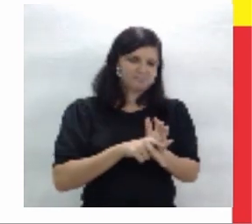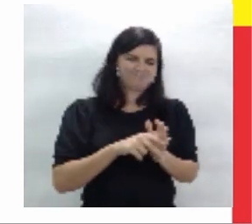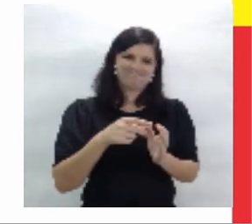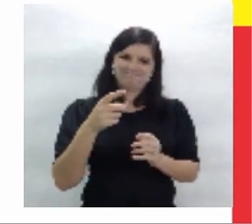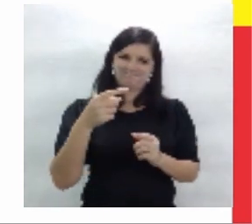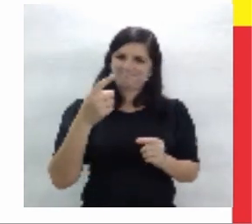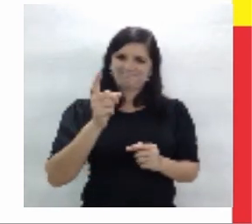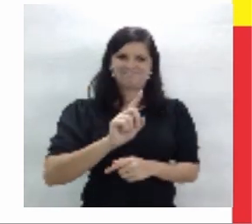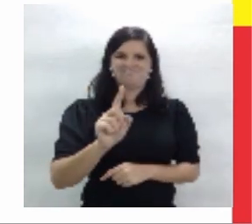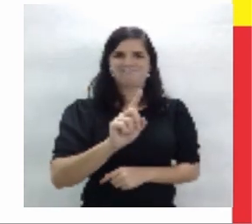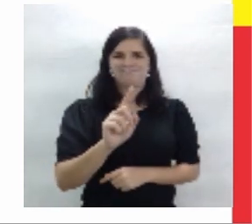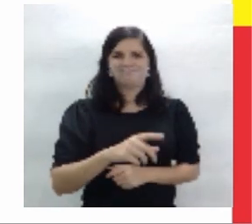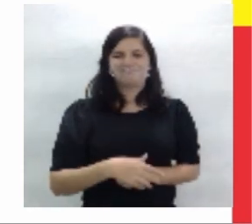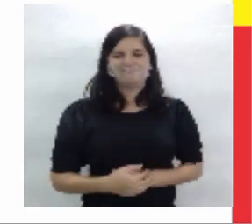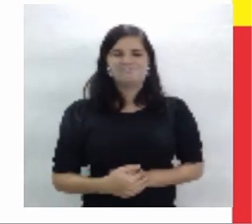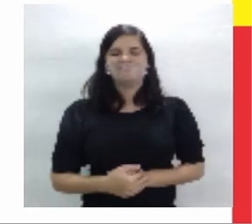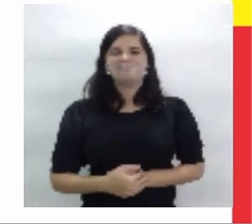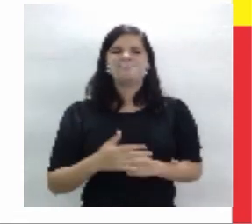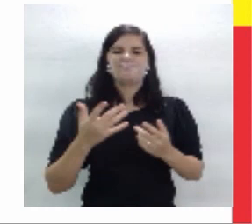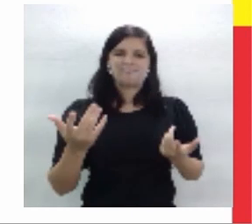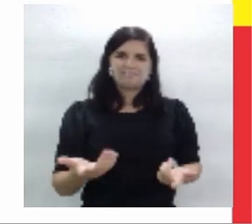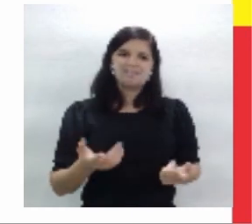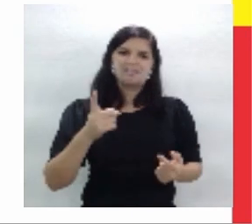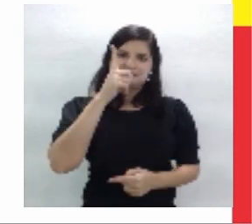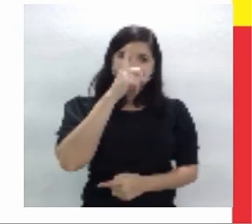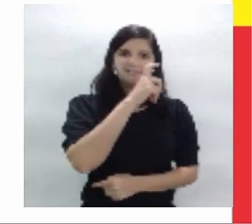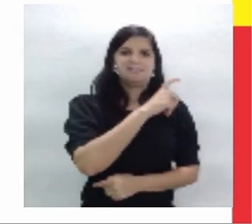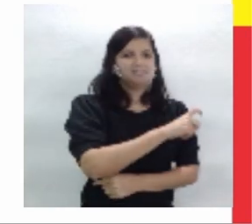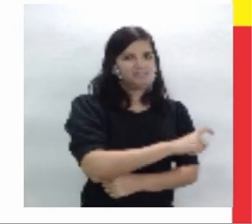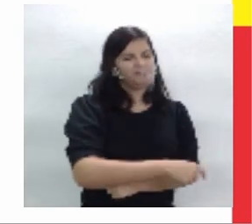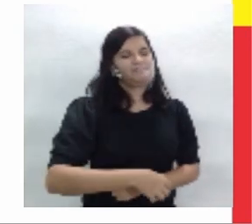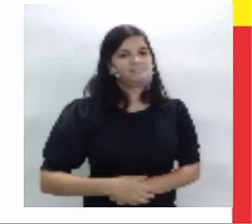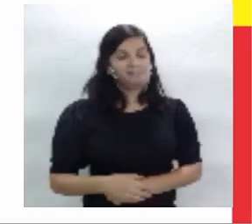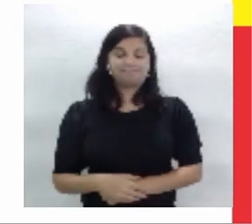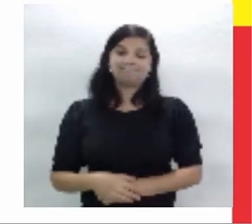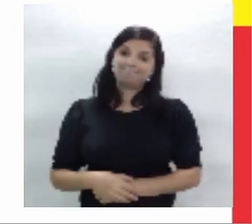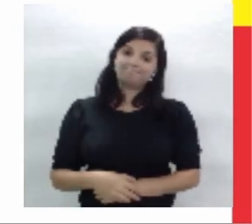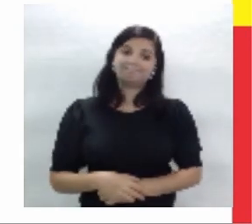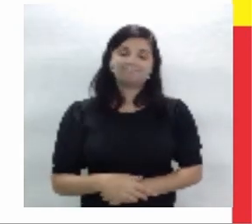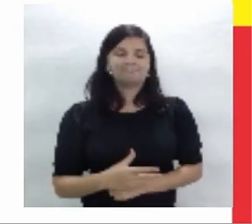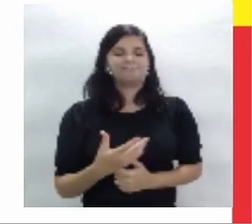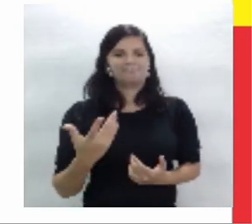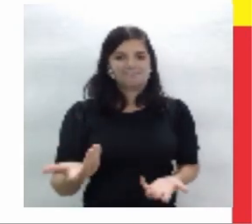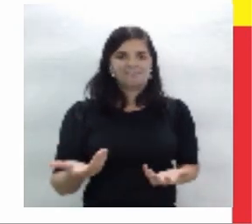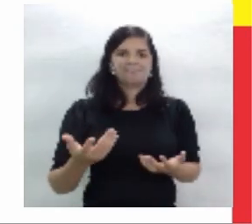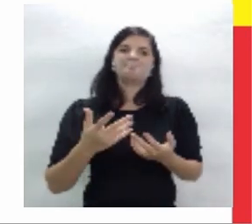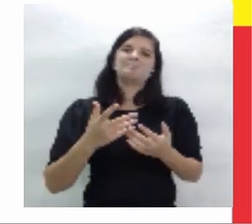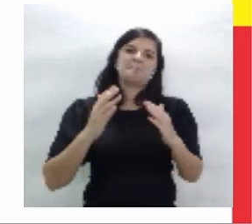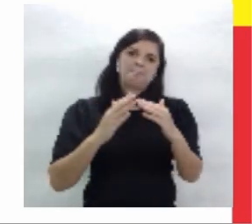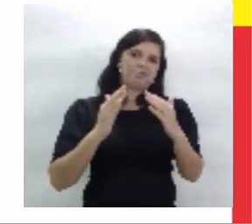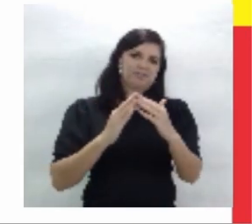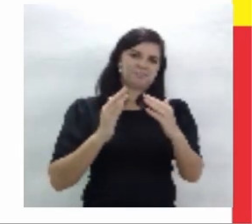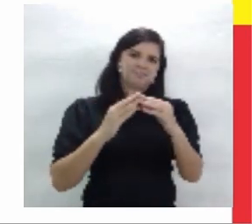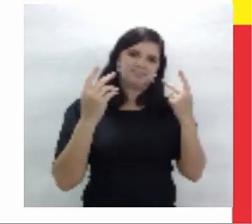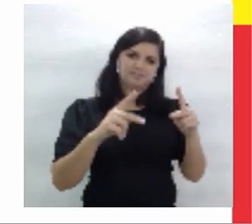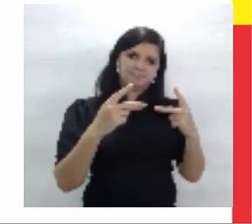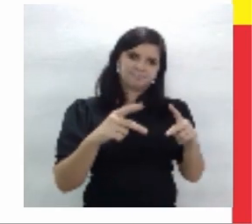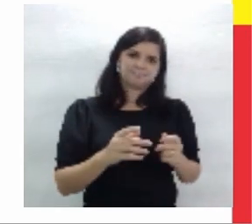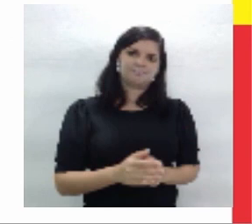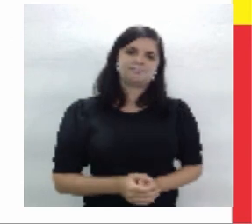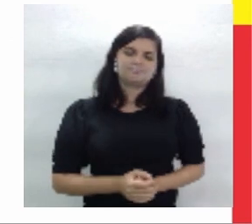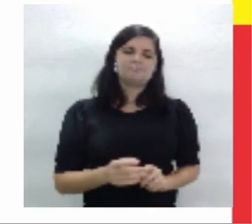por uma situação muito difícil na questão do habitar, ok?